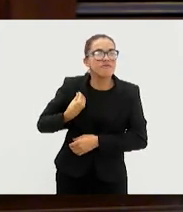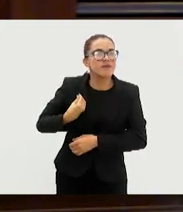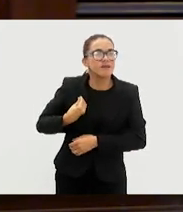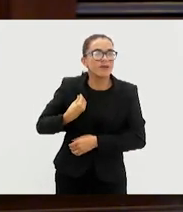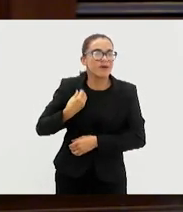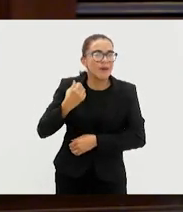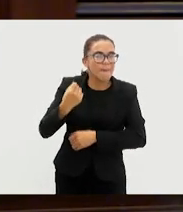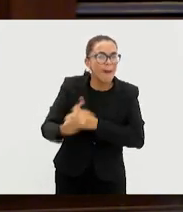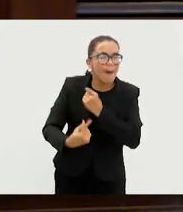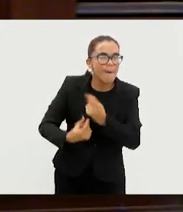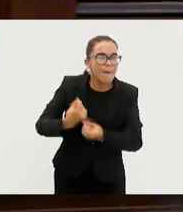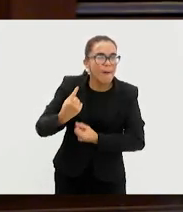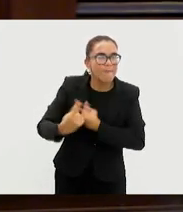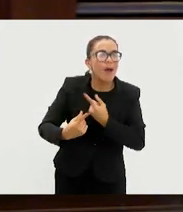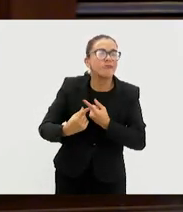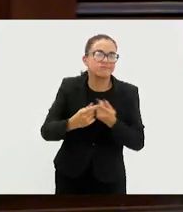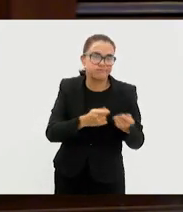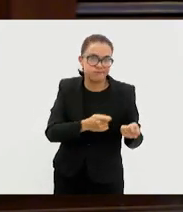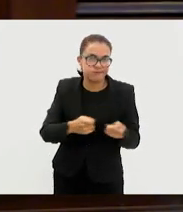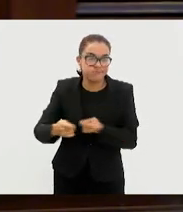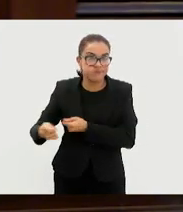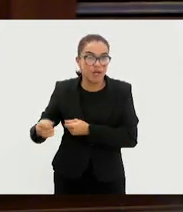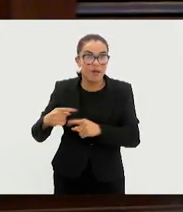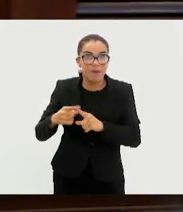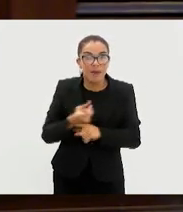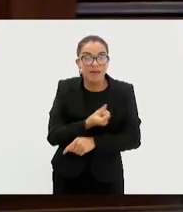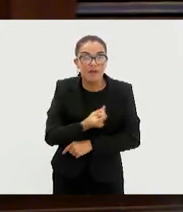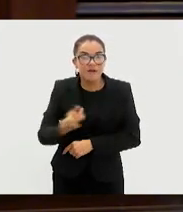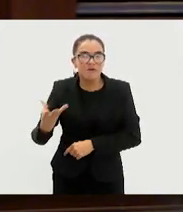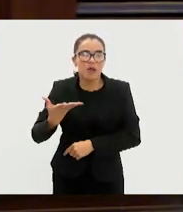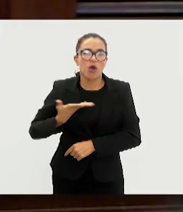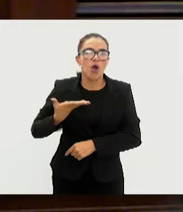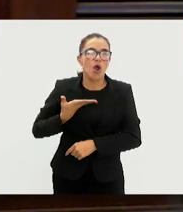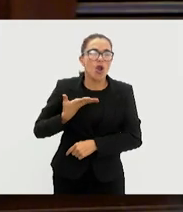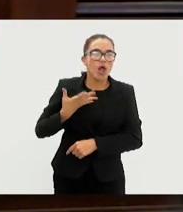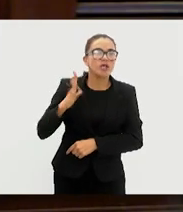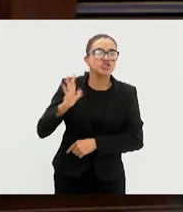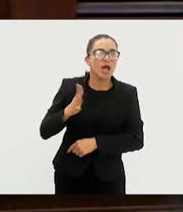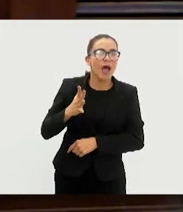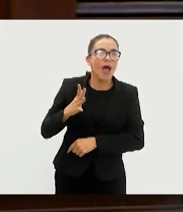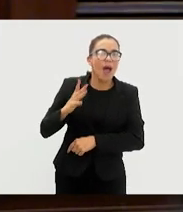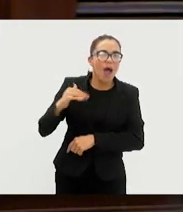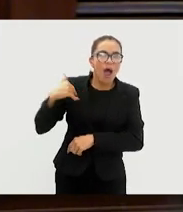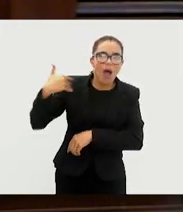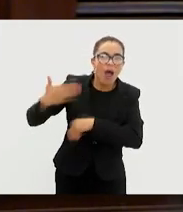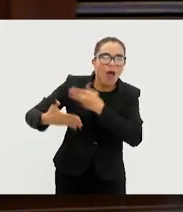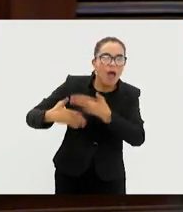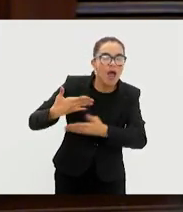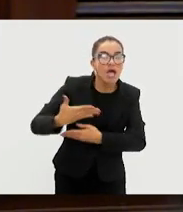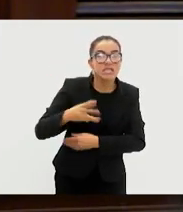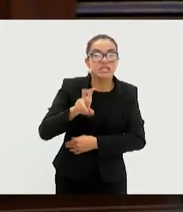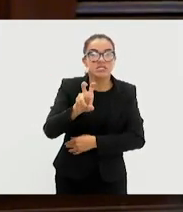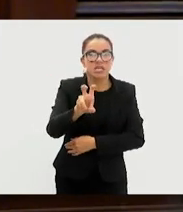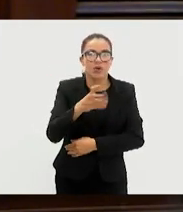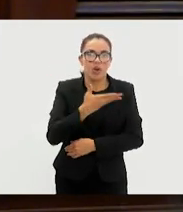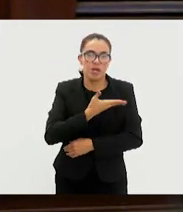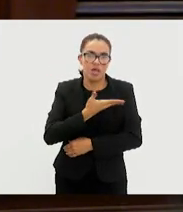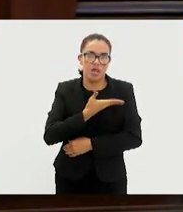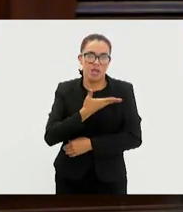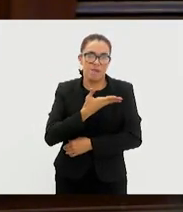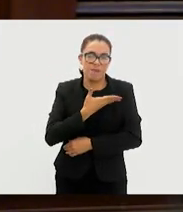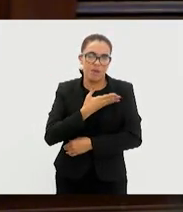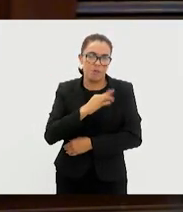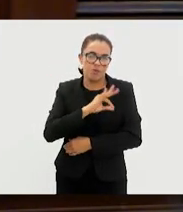eventualmente, mas vários colegas ele está perdendo um atrás do outro já perdeu 5 amigos dentro da Polícia